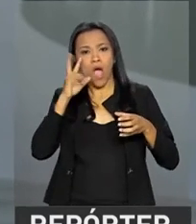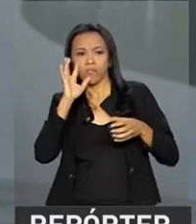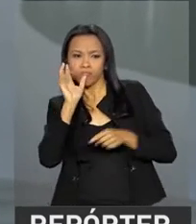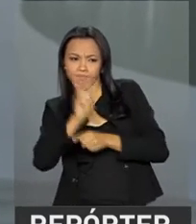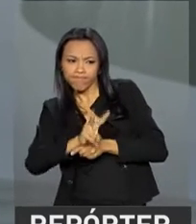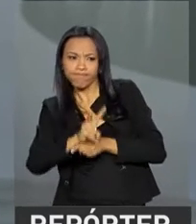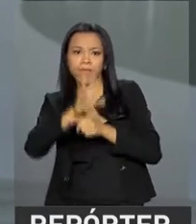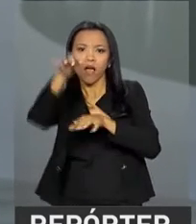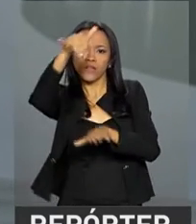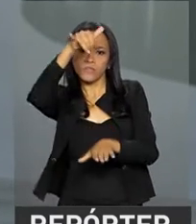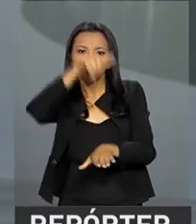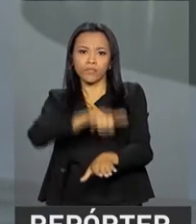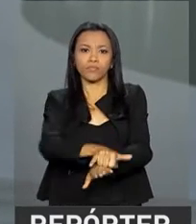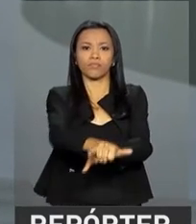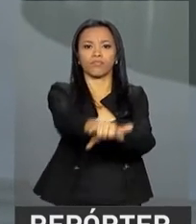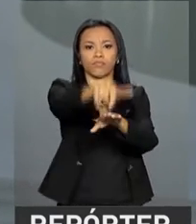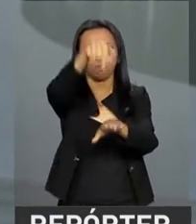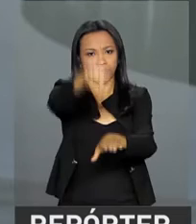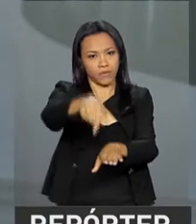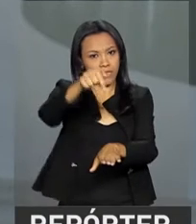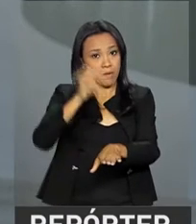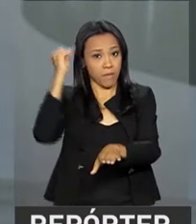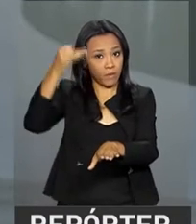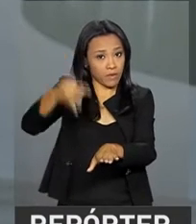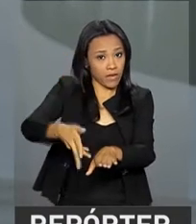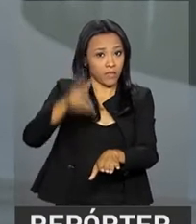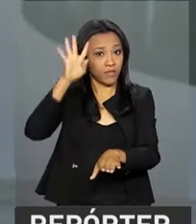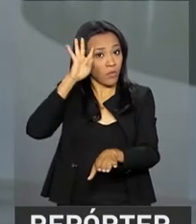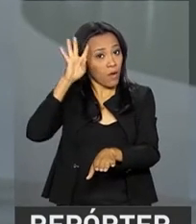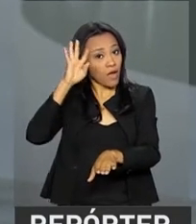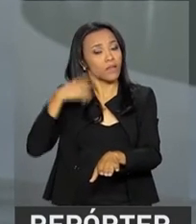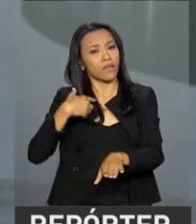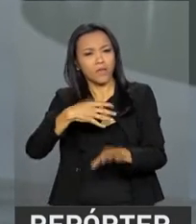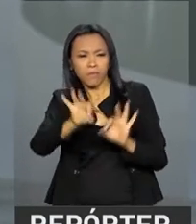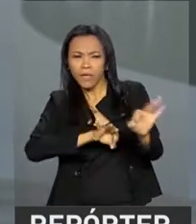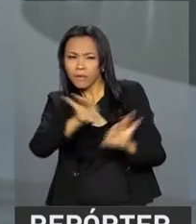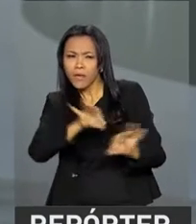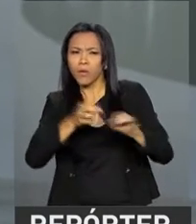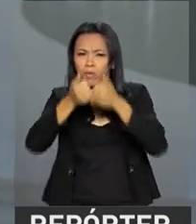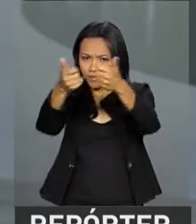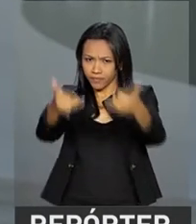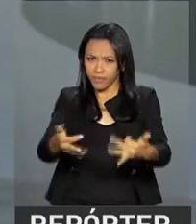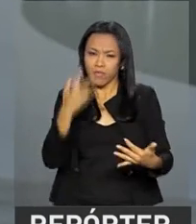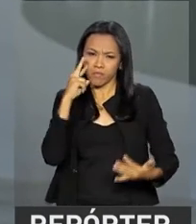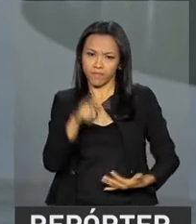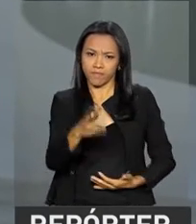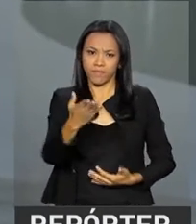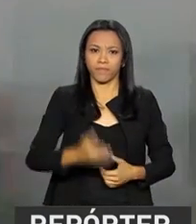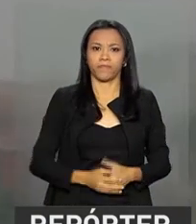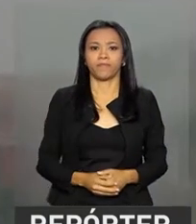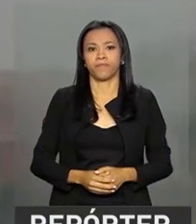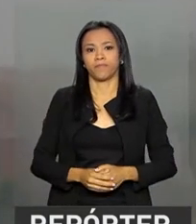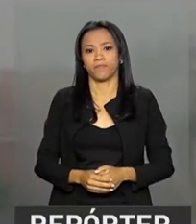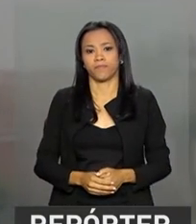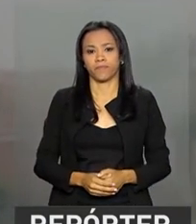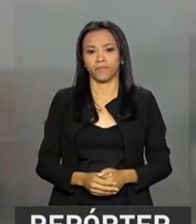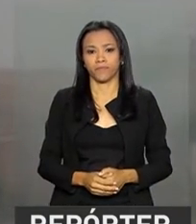avião aqui a Brasília na madrugada desta quarta-feira e preparou uma reportagem sobre o assunto. Vamos ver.